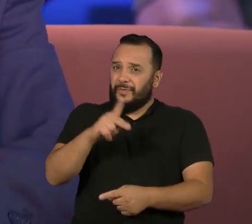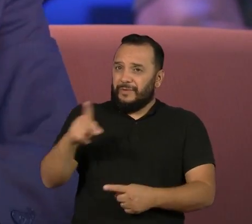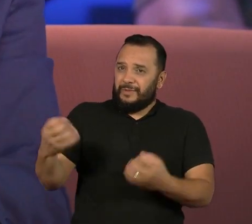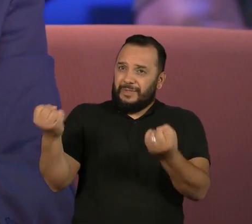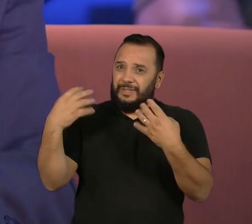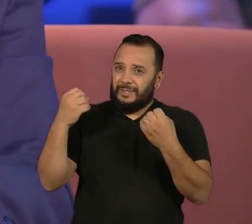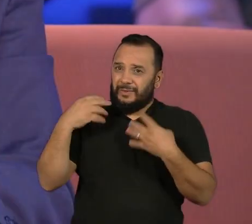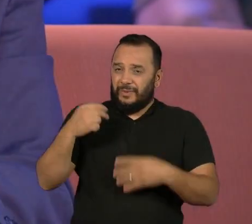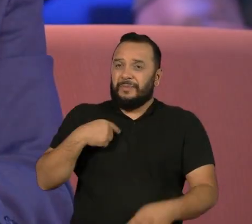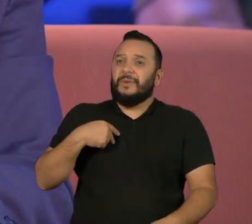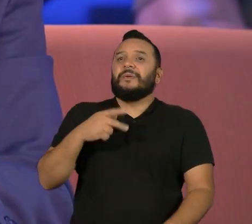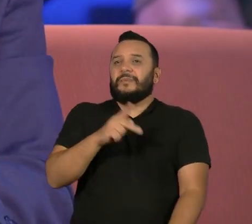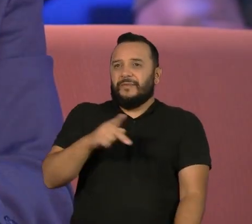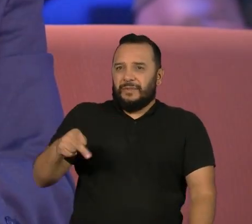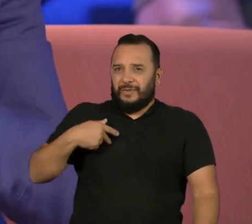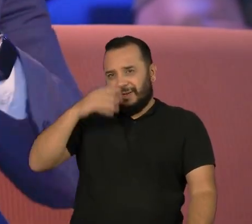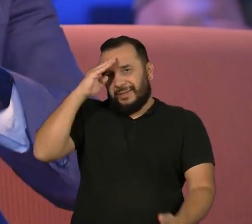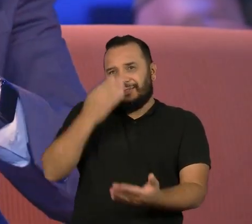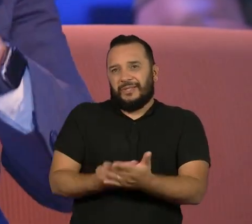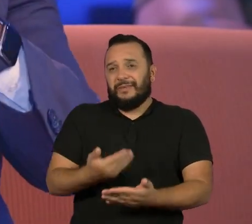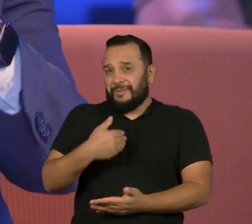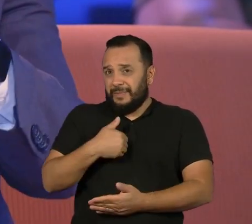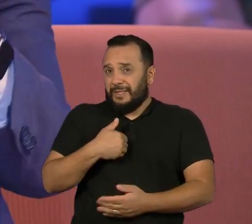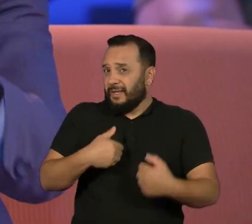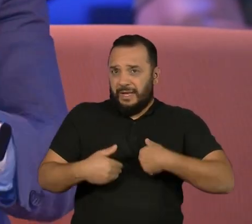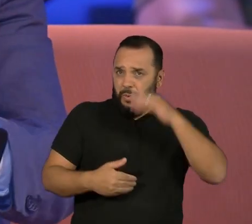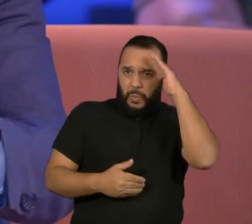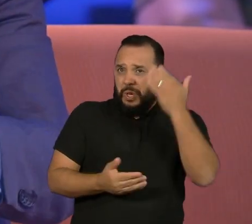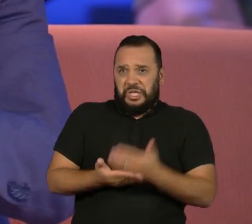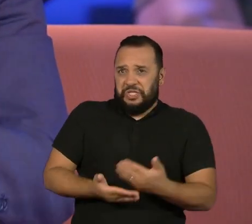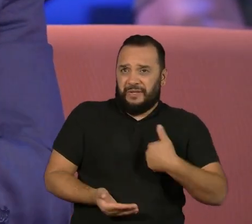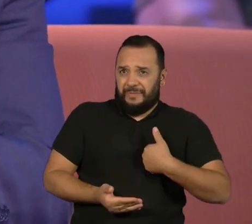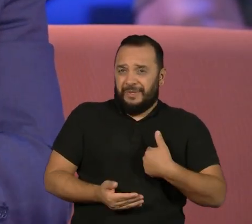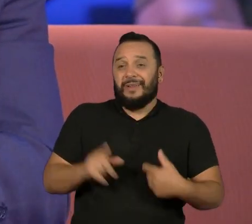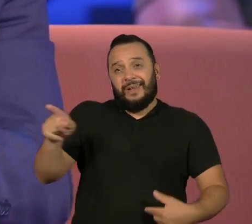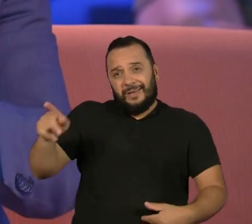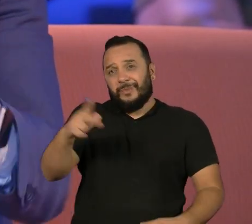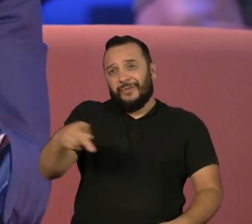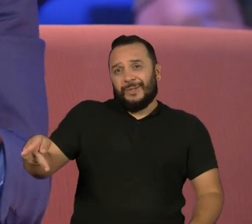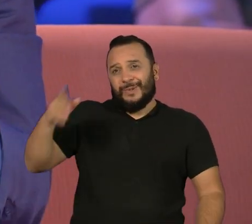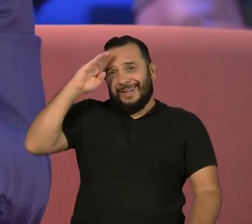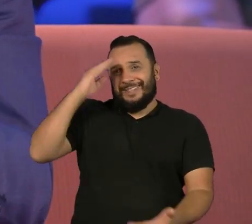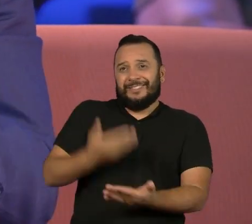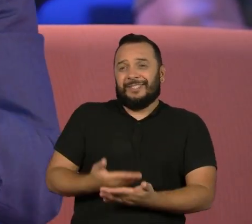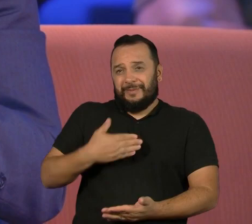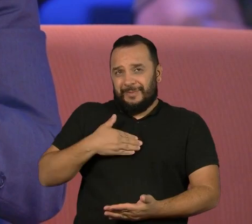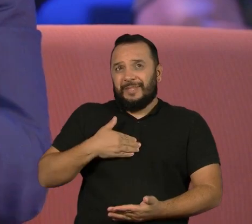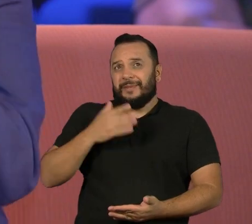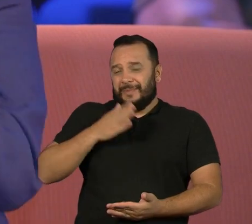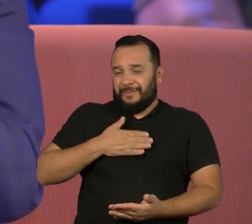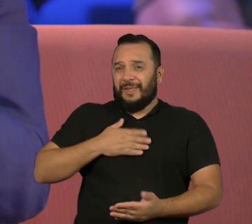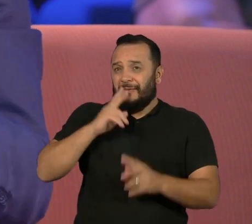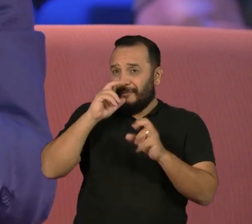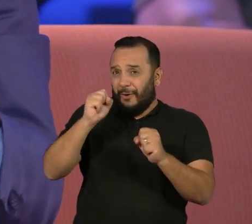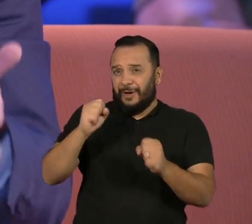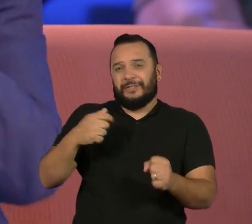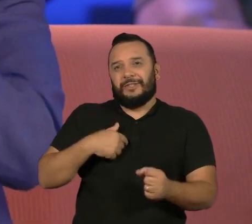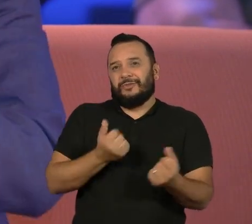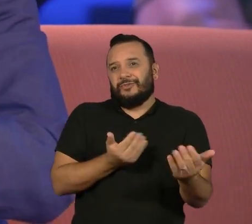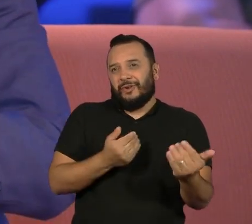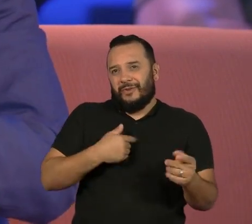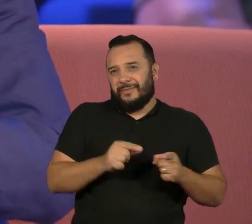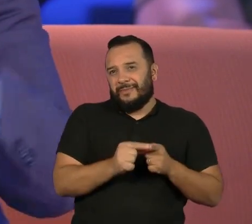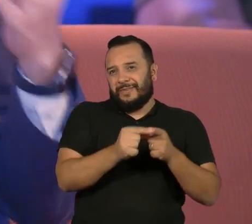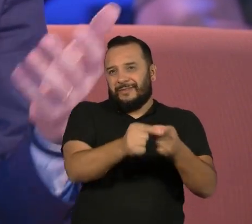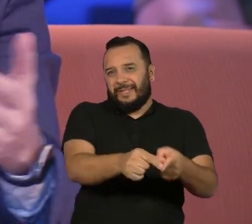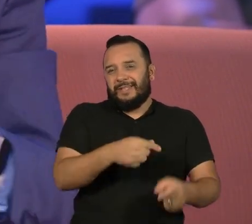meus professores, eles acreditaram em mim antes de eu acreditar em mim mesmo. E isso, para mim, é muito forte, porque, imagina, para um jovem da periferia do